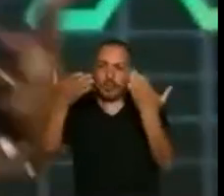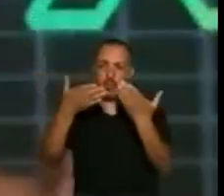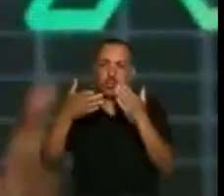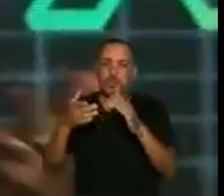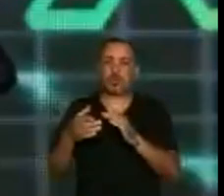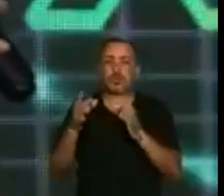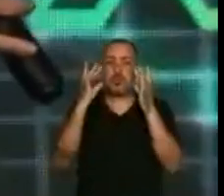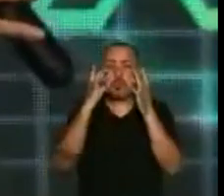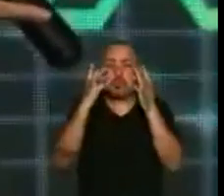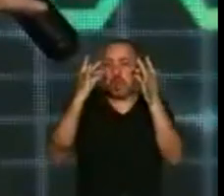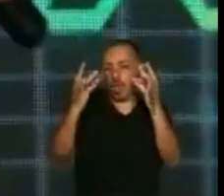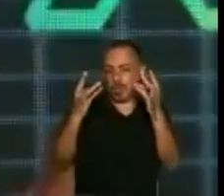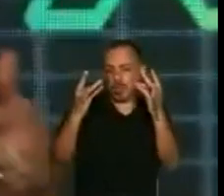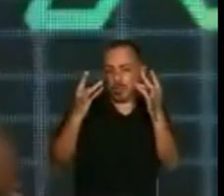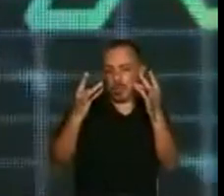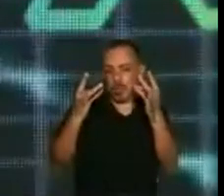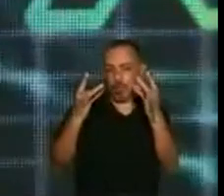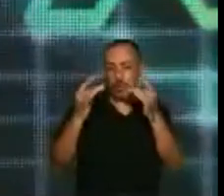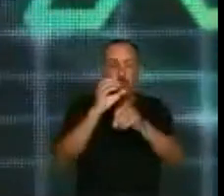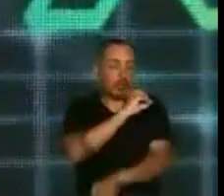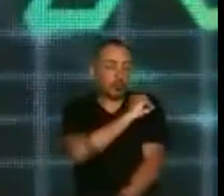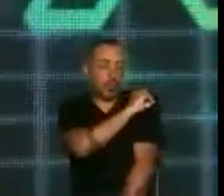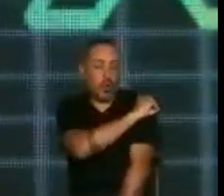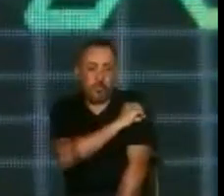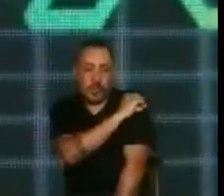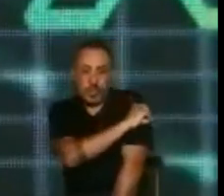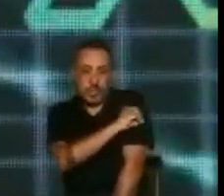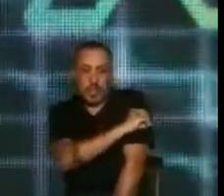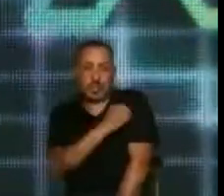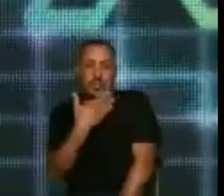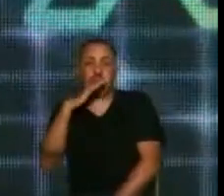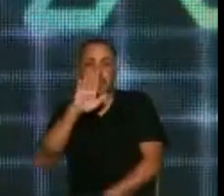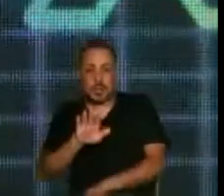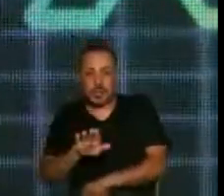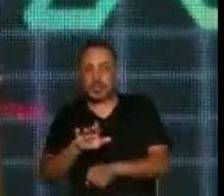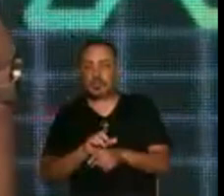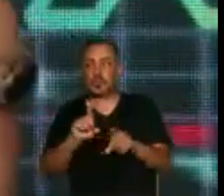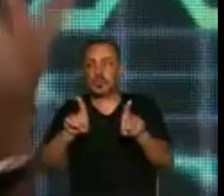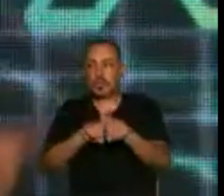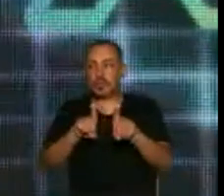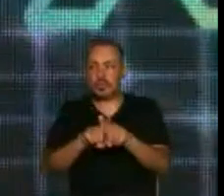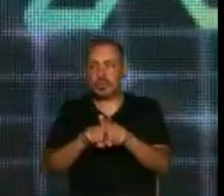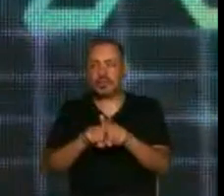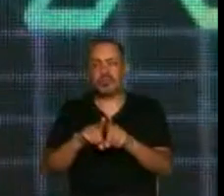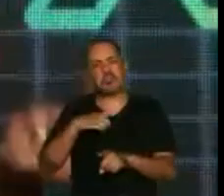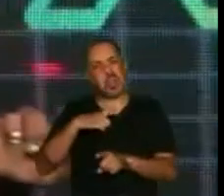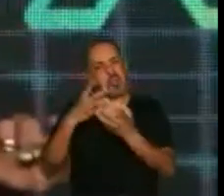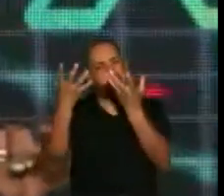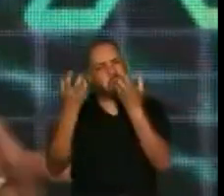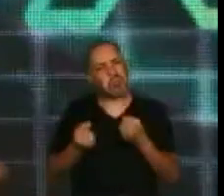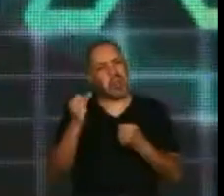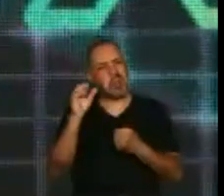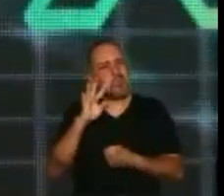no presencial que nós estamos fazendo as oficinas aí, durante a tarde, a gente está tendo uma adesão muito legal. E é isso